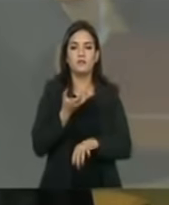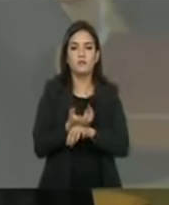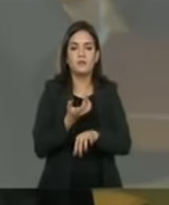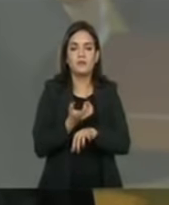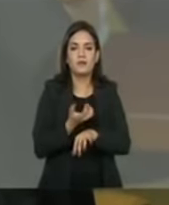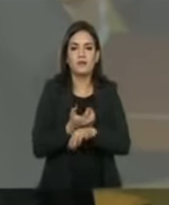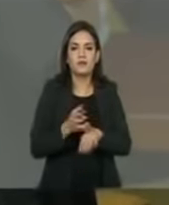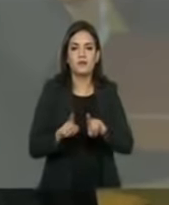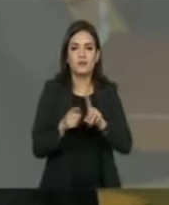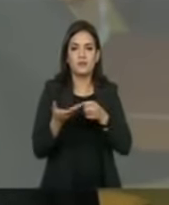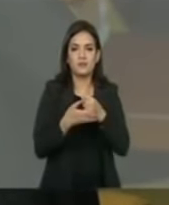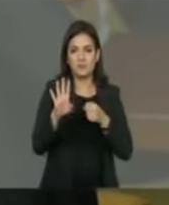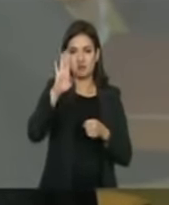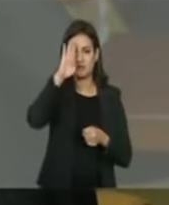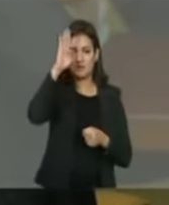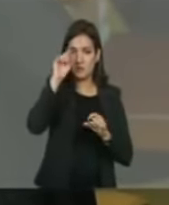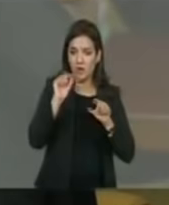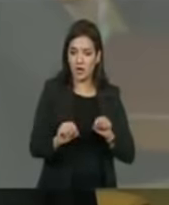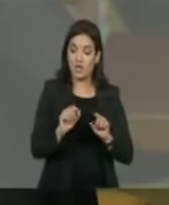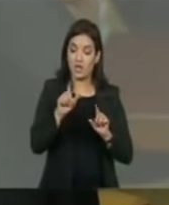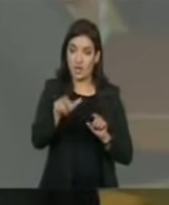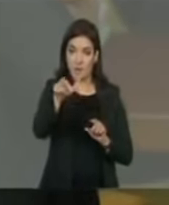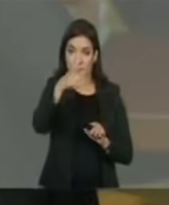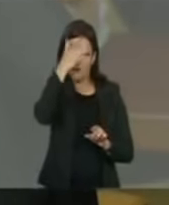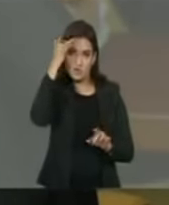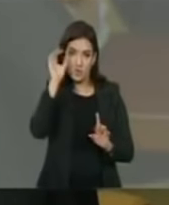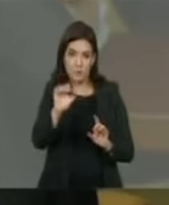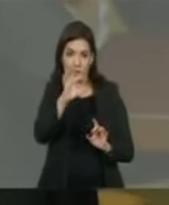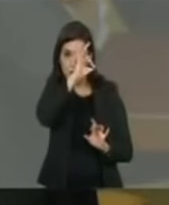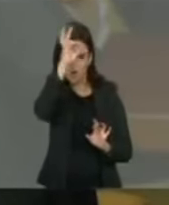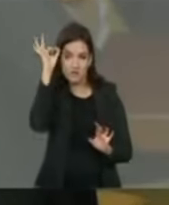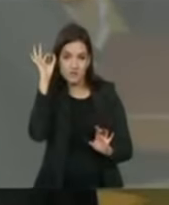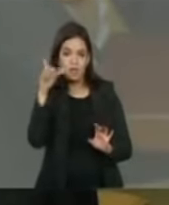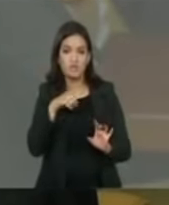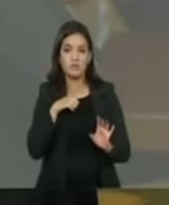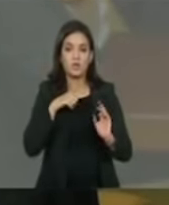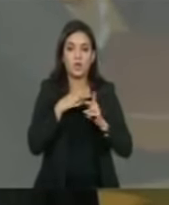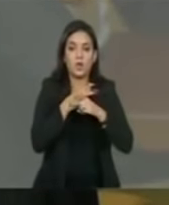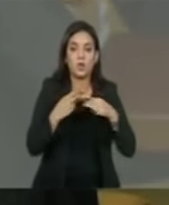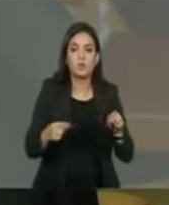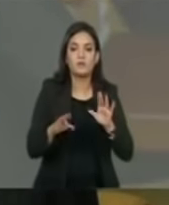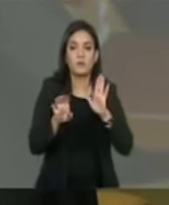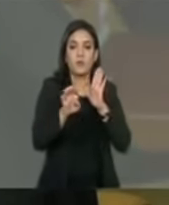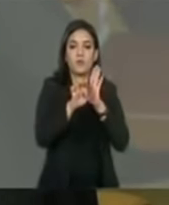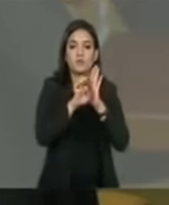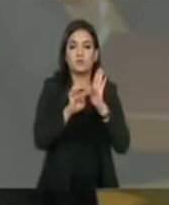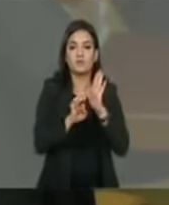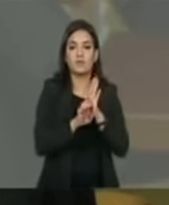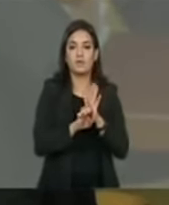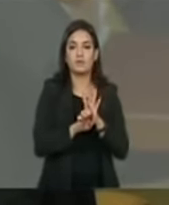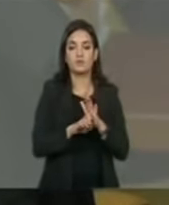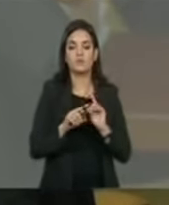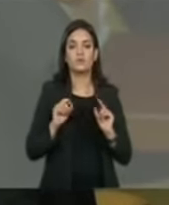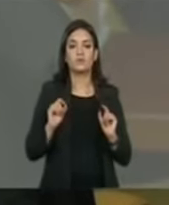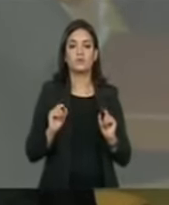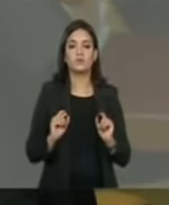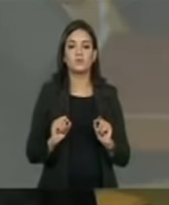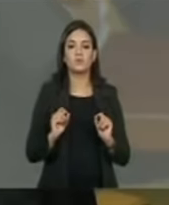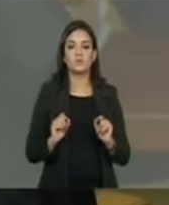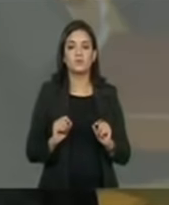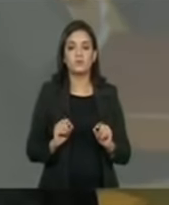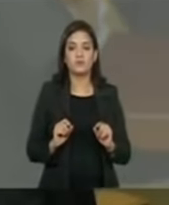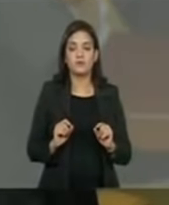que é o da presunção de inocência com tem implicações ao nível do próprio estatuto da condição do arguido em termos de